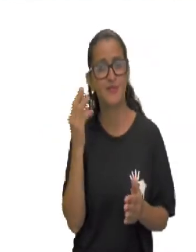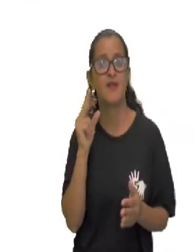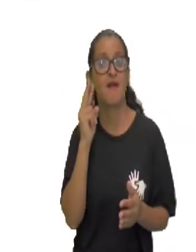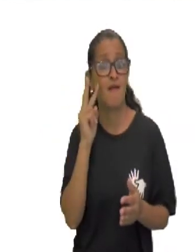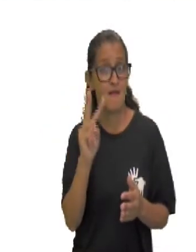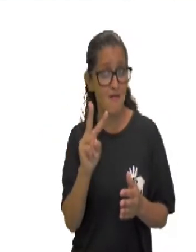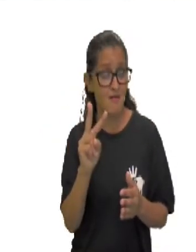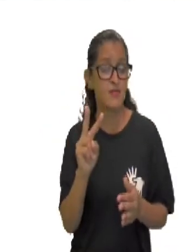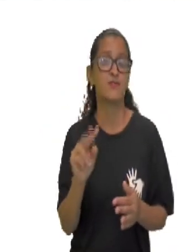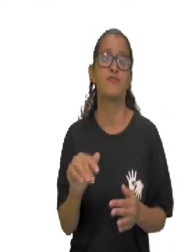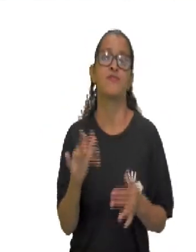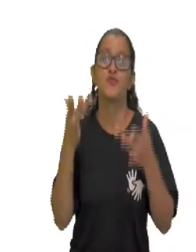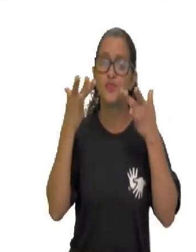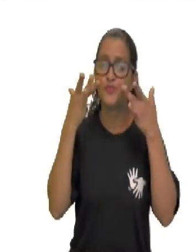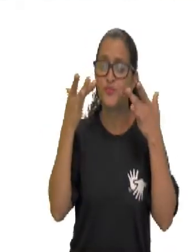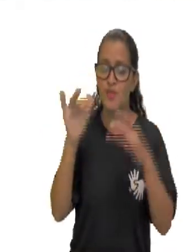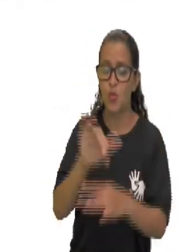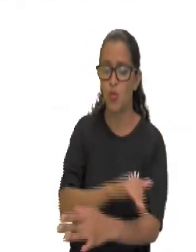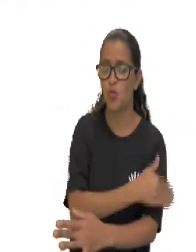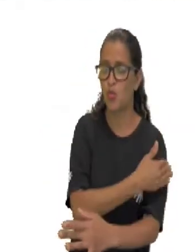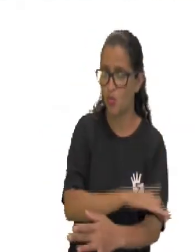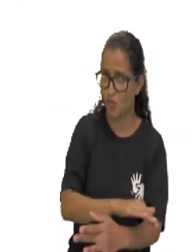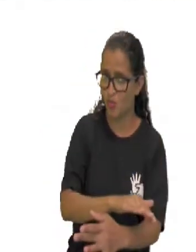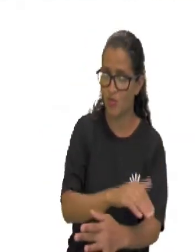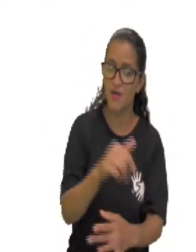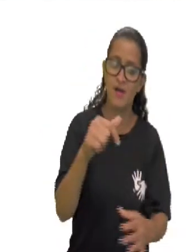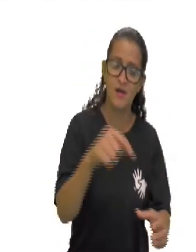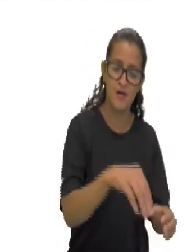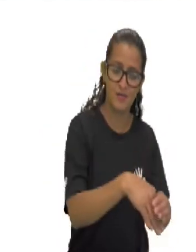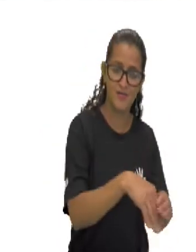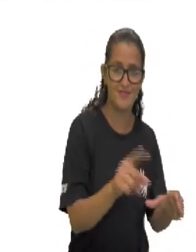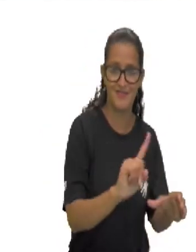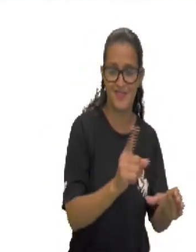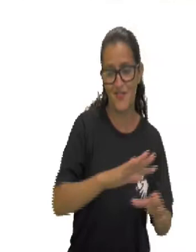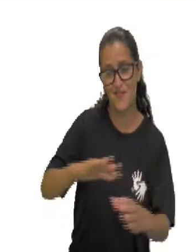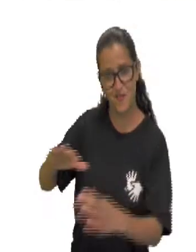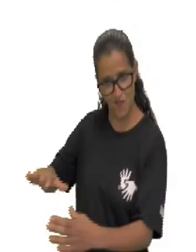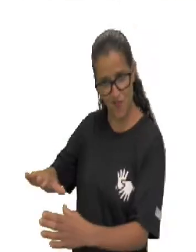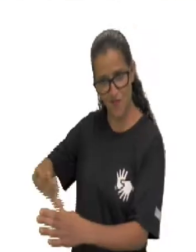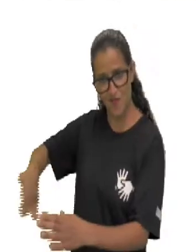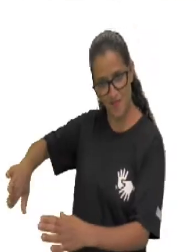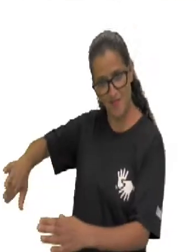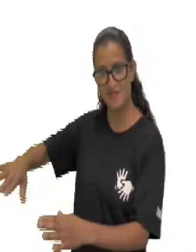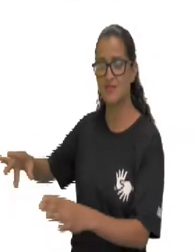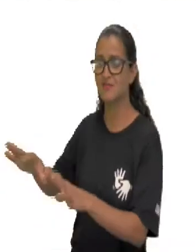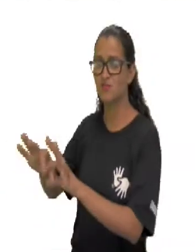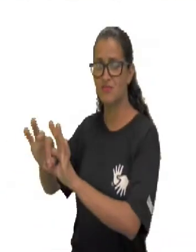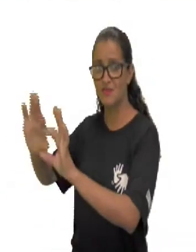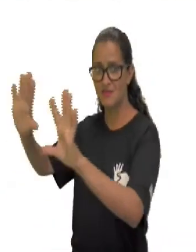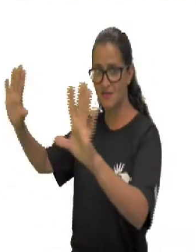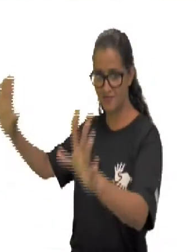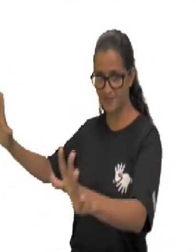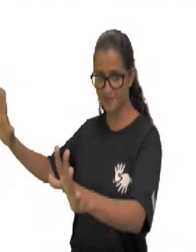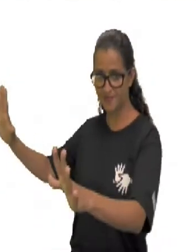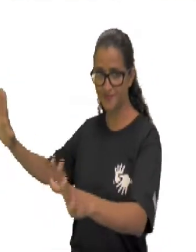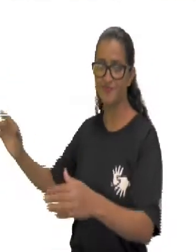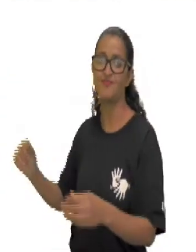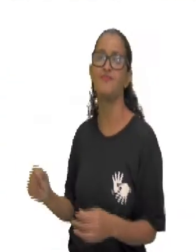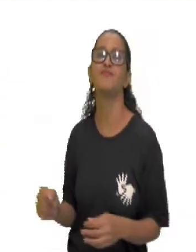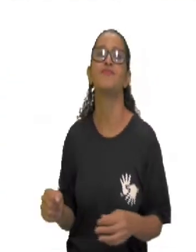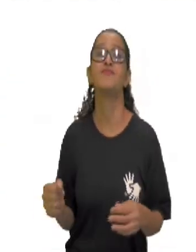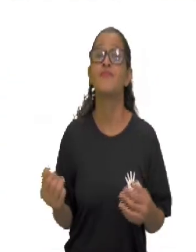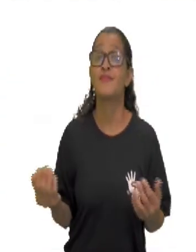ele acontece fora do espaço físico do teatro, né? Da espessura ali que é o teatro